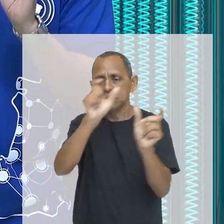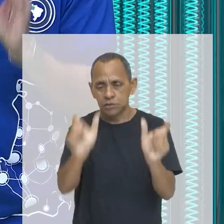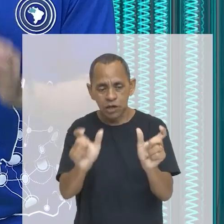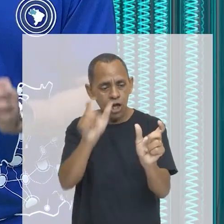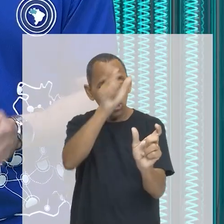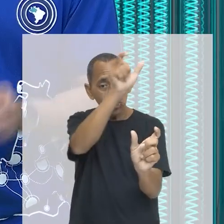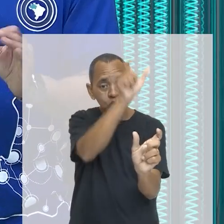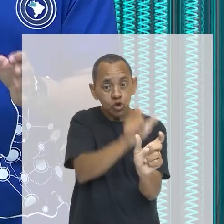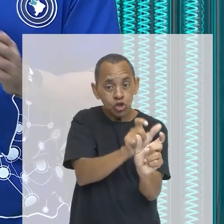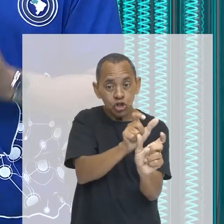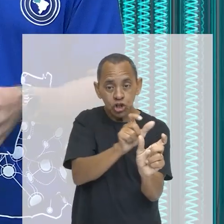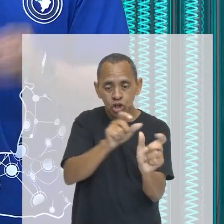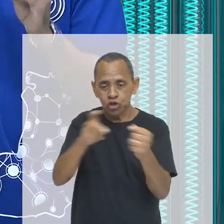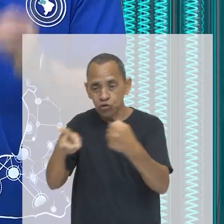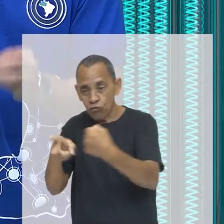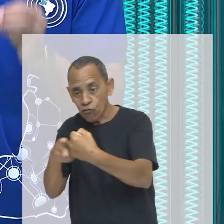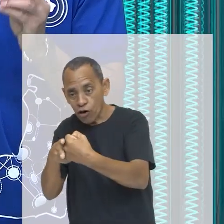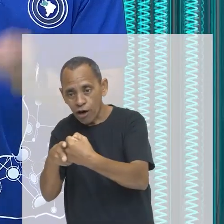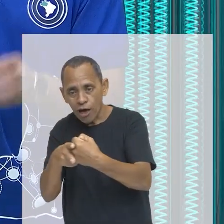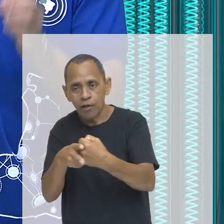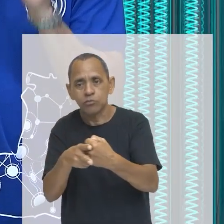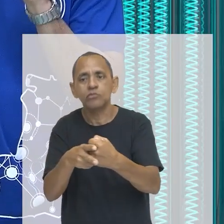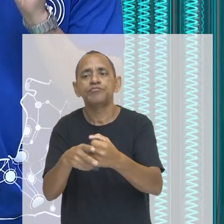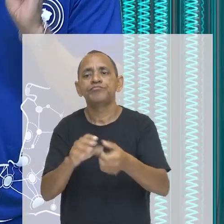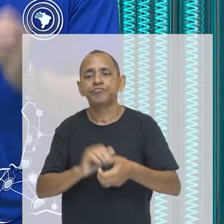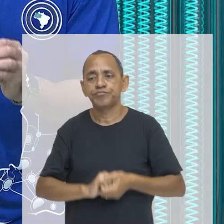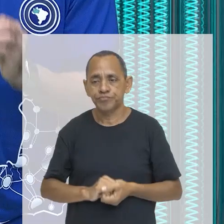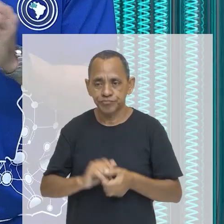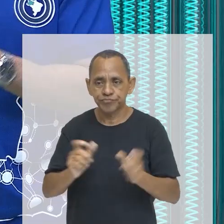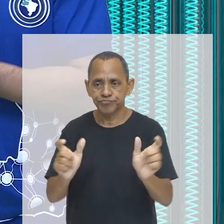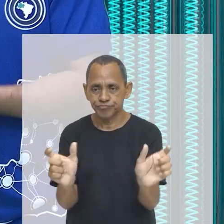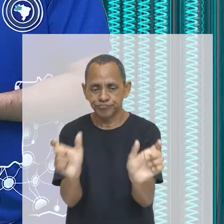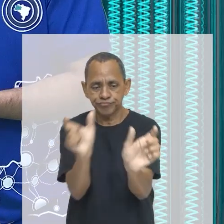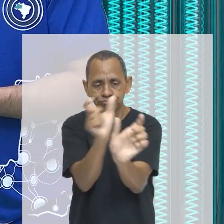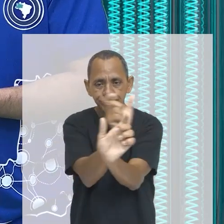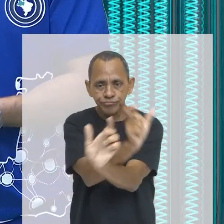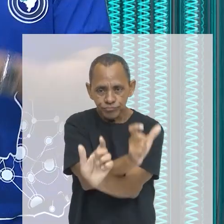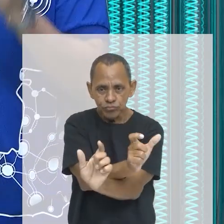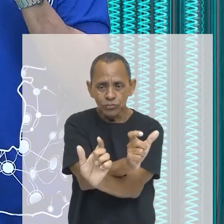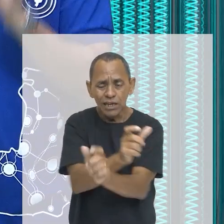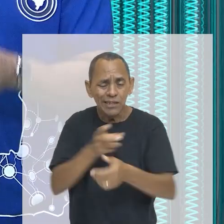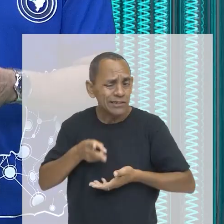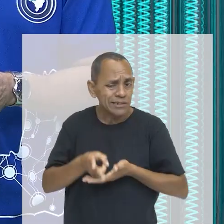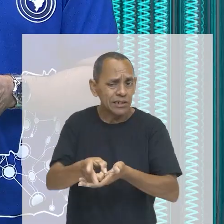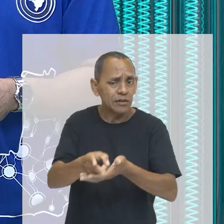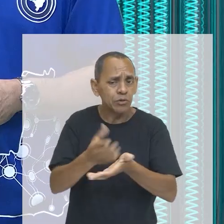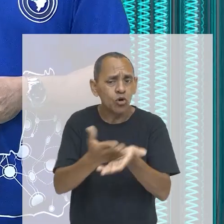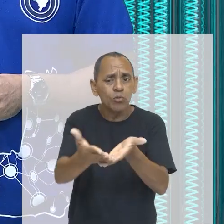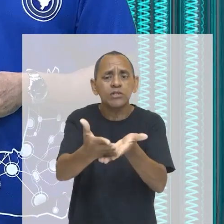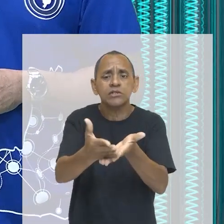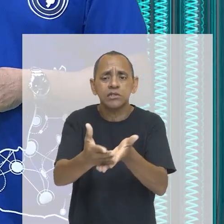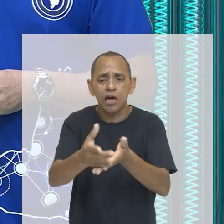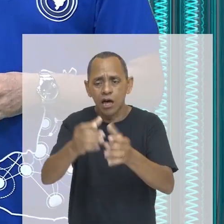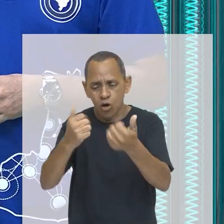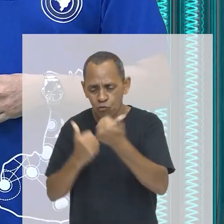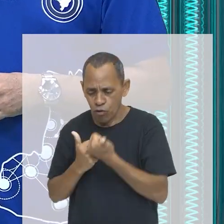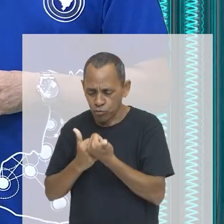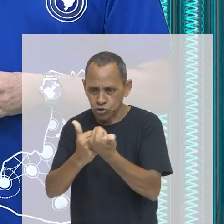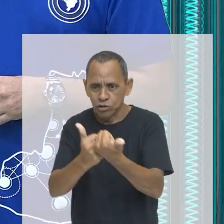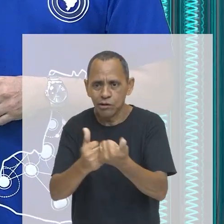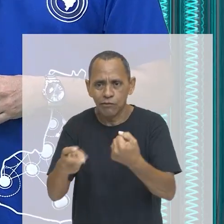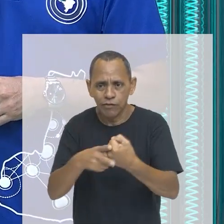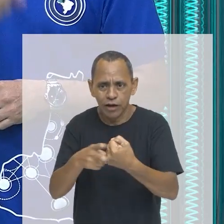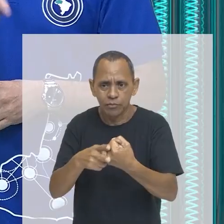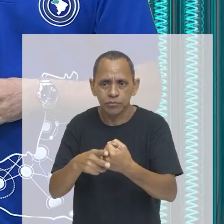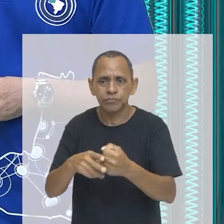auxiliar. Nas perguntas em língua inglesa, eu sempre vou iniciar com um verbo auxiliar, ok? Todas as perguntas. Então vai ficar